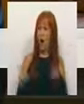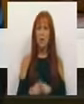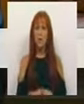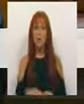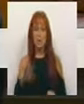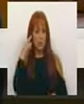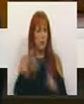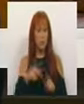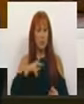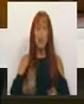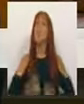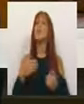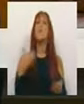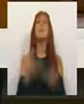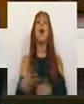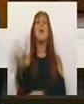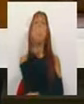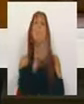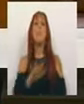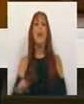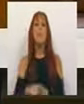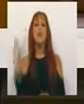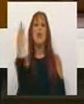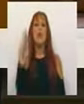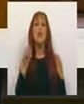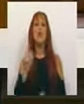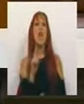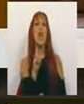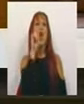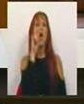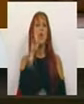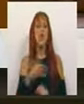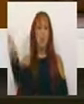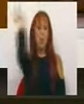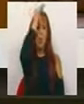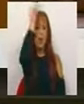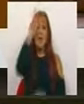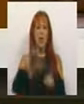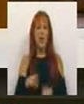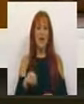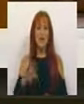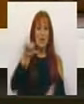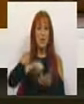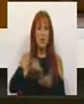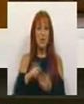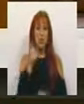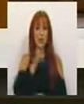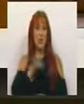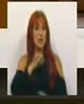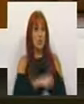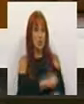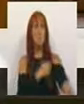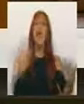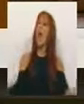portugal conseguimos colocar no mapa o porto região norte o alentejo região centro e os açores